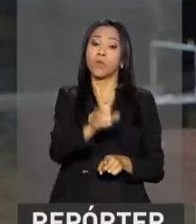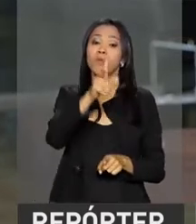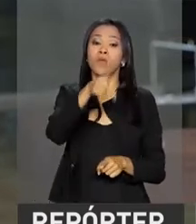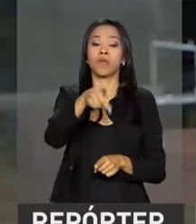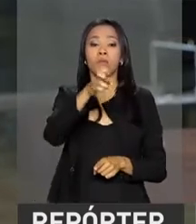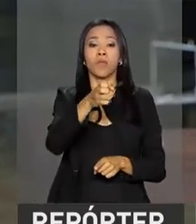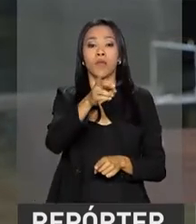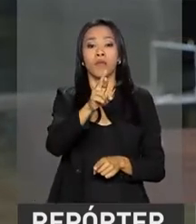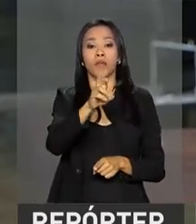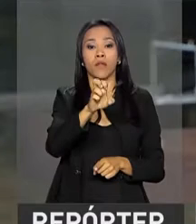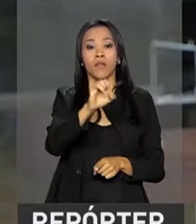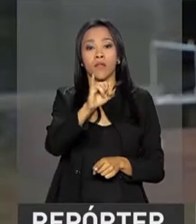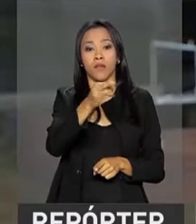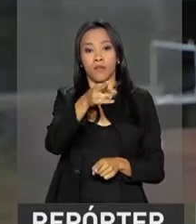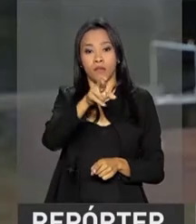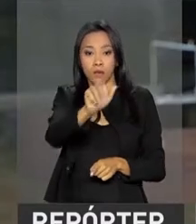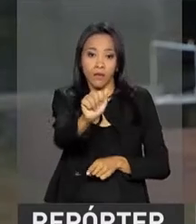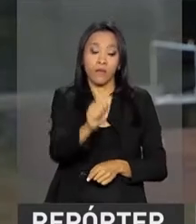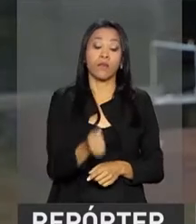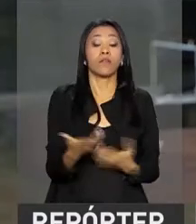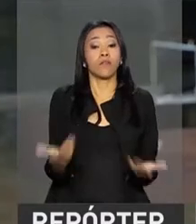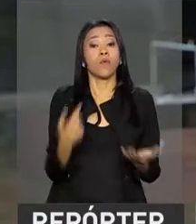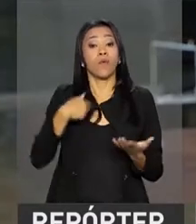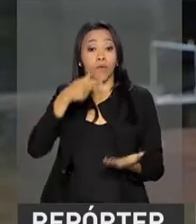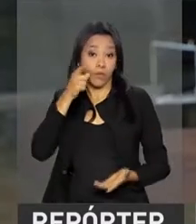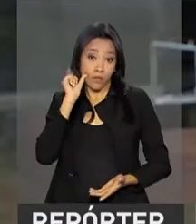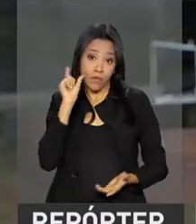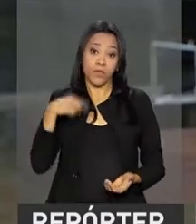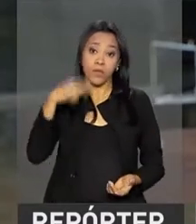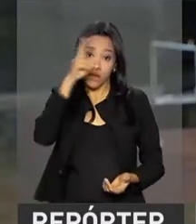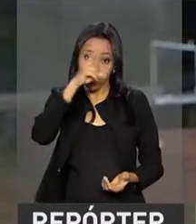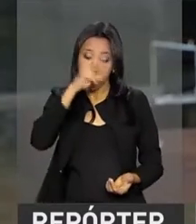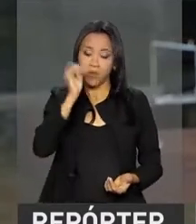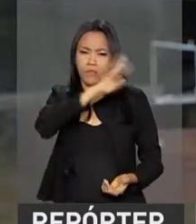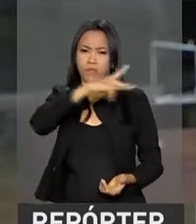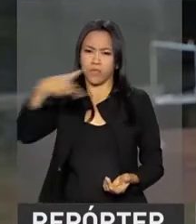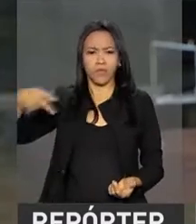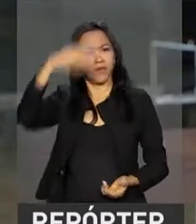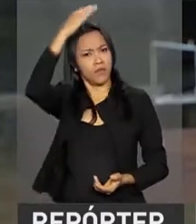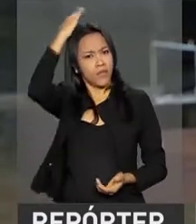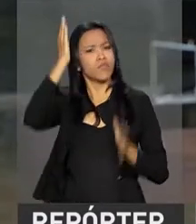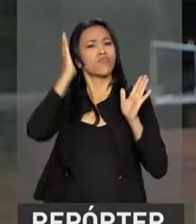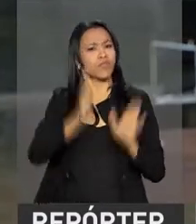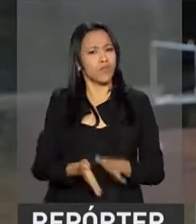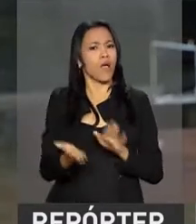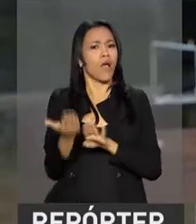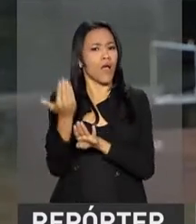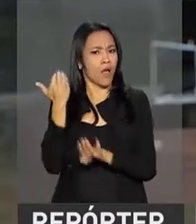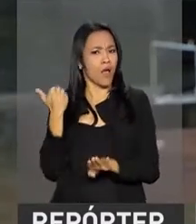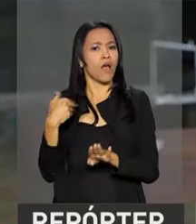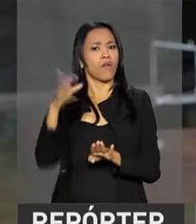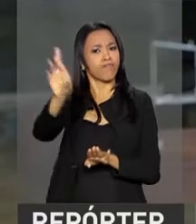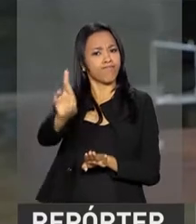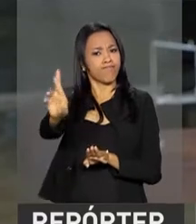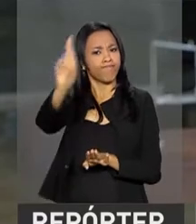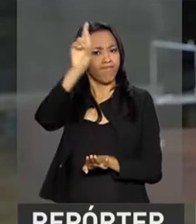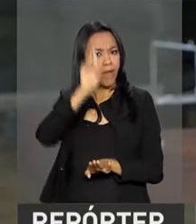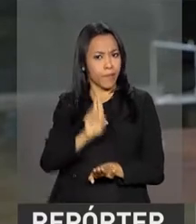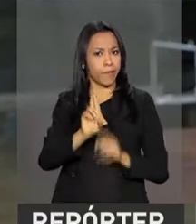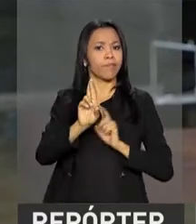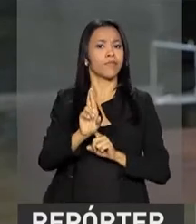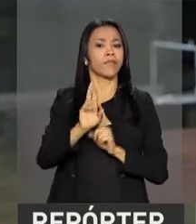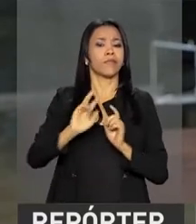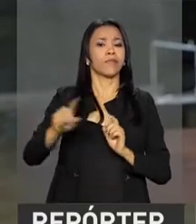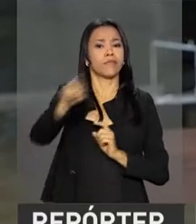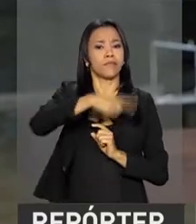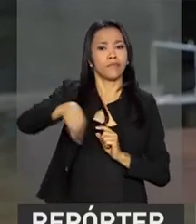Bom, ontem também, Carol, a gente lembra, o presidente Michel Temer já havia recebido aqui no Palácio do Planalto representantes das